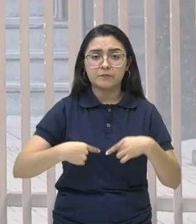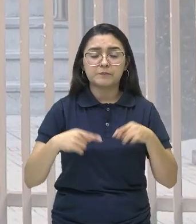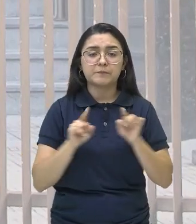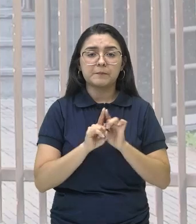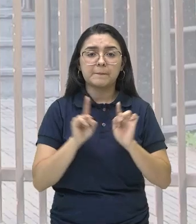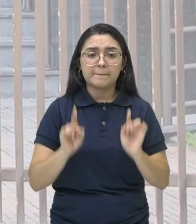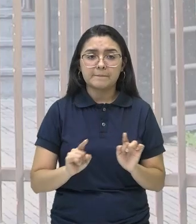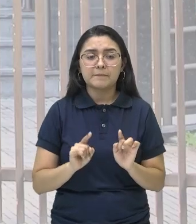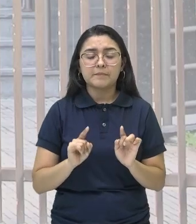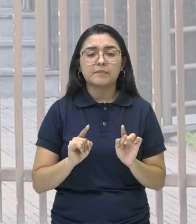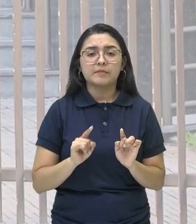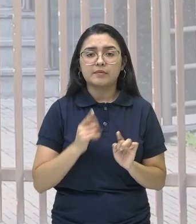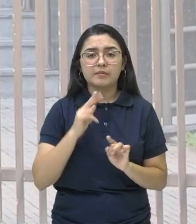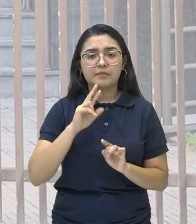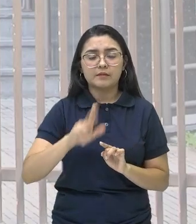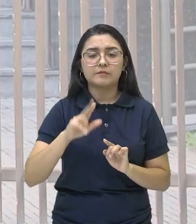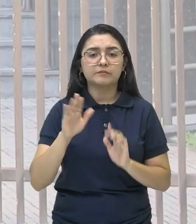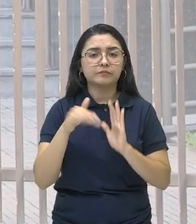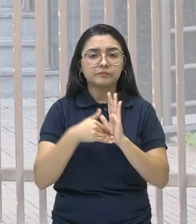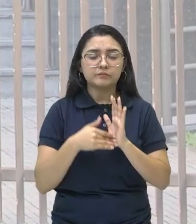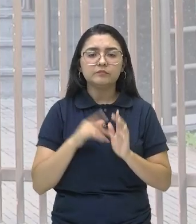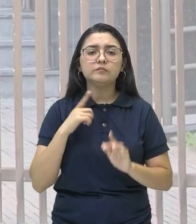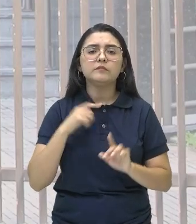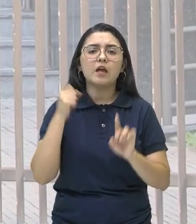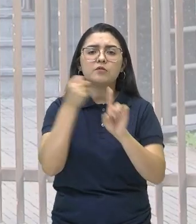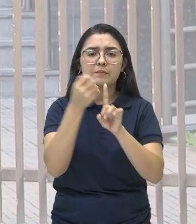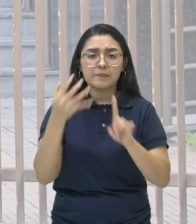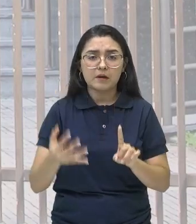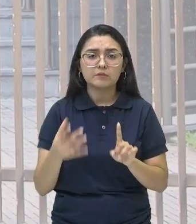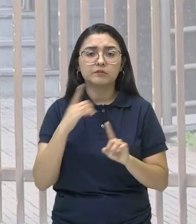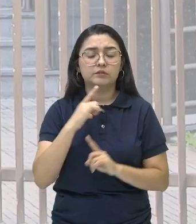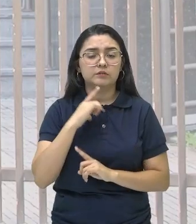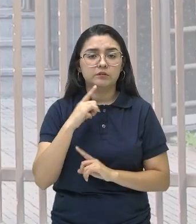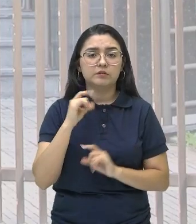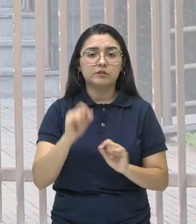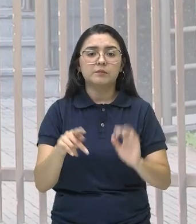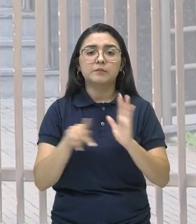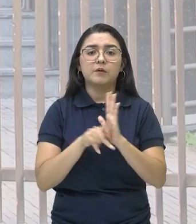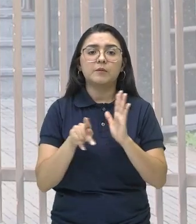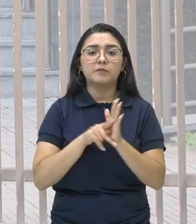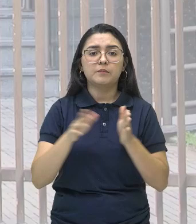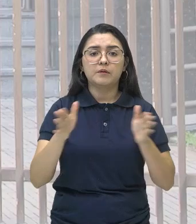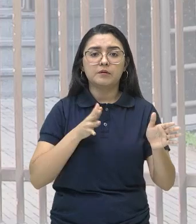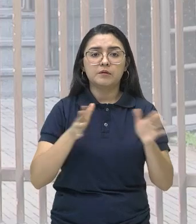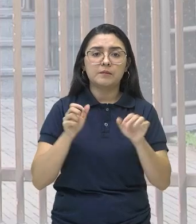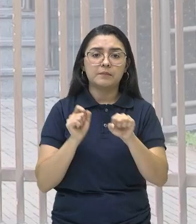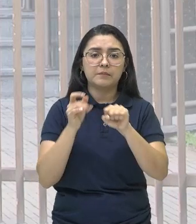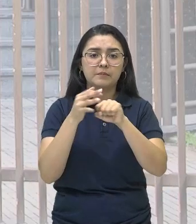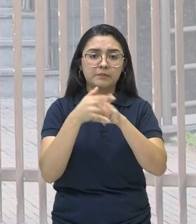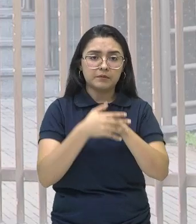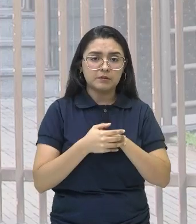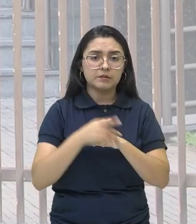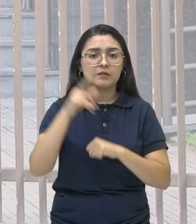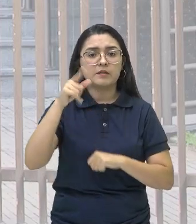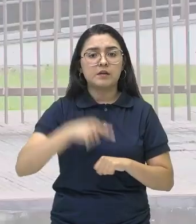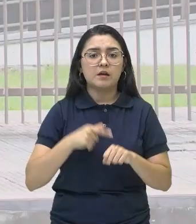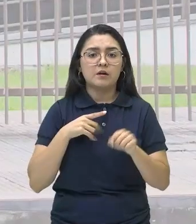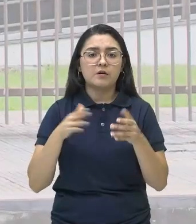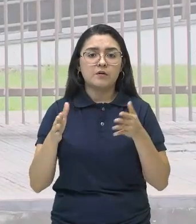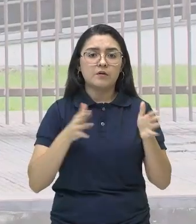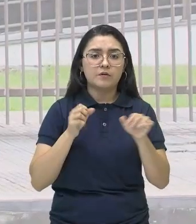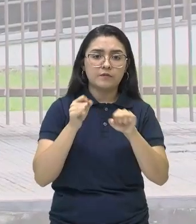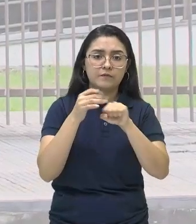o último, é os impactos da pandemia, que foi a Covid-19,